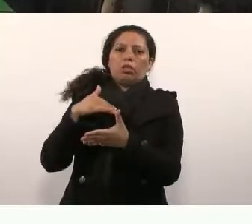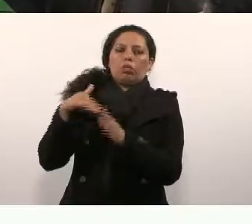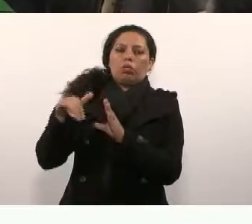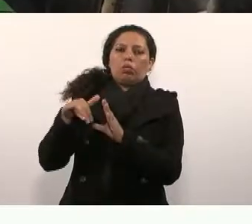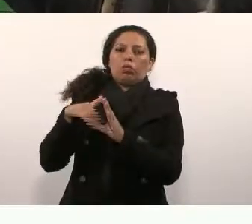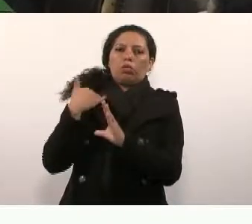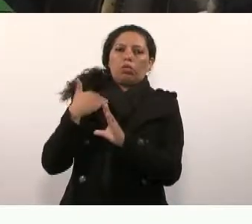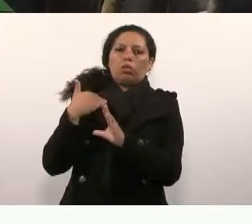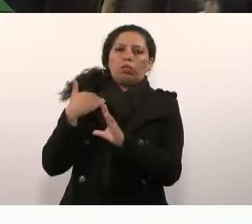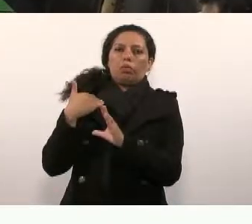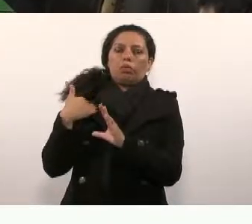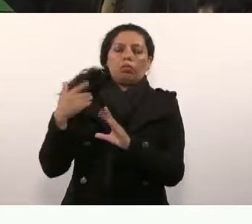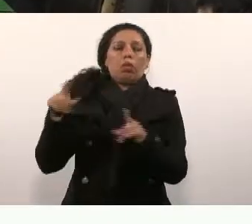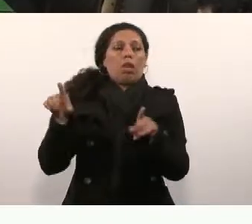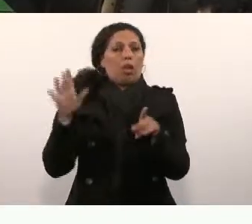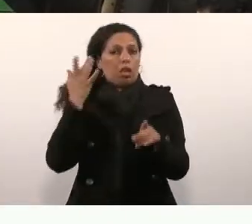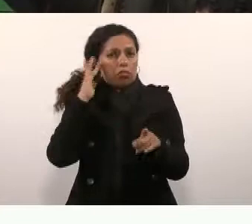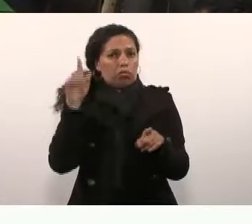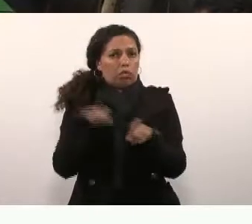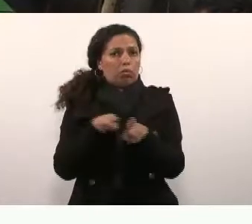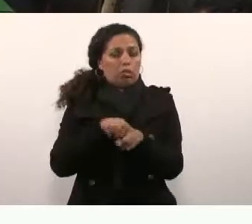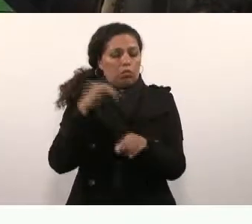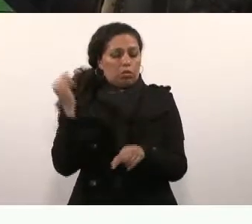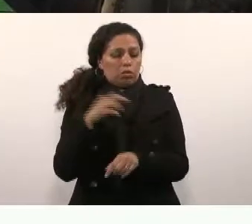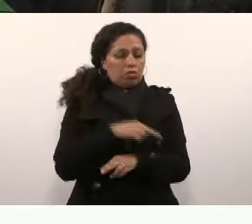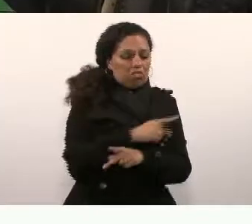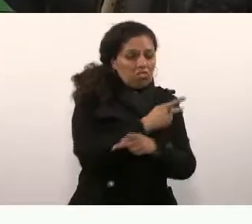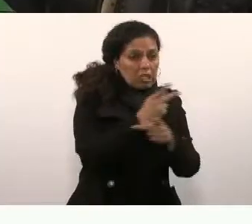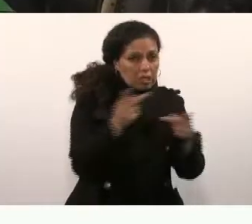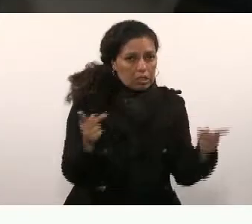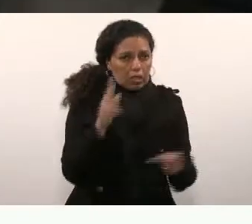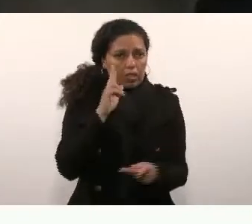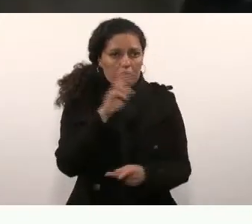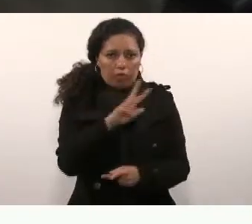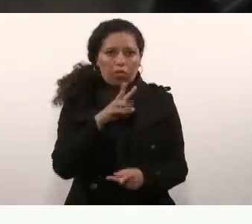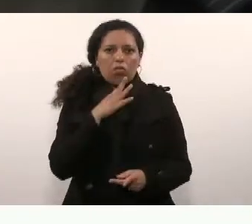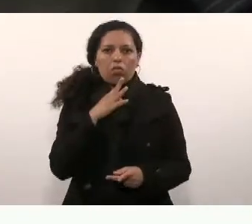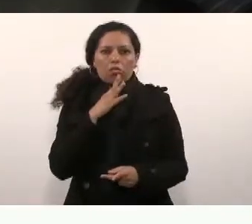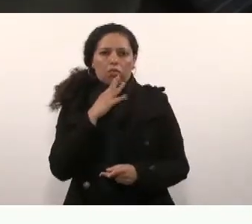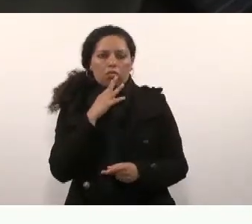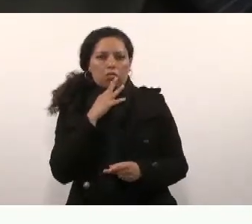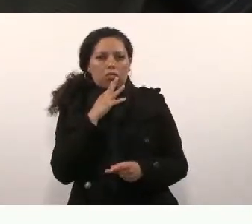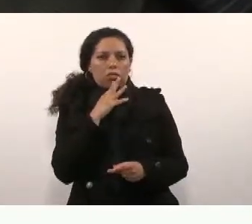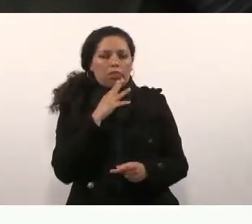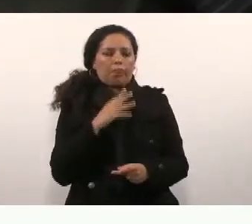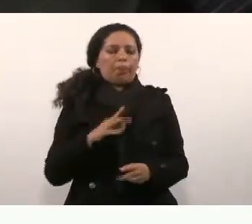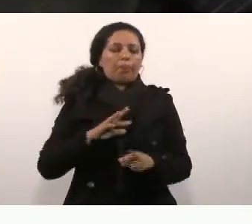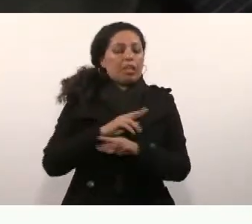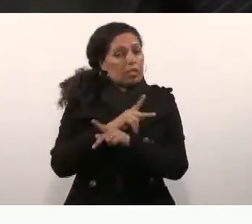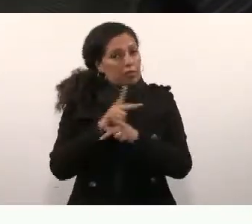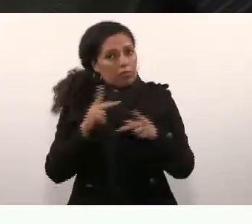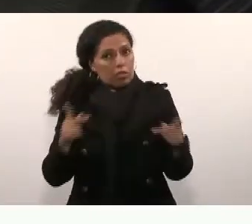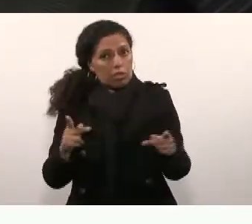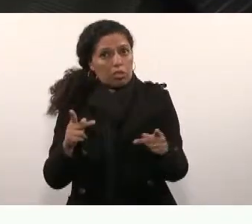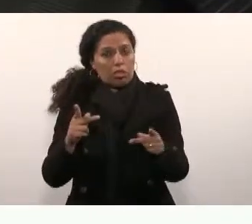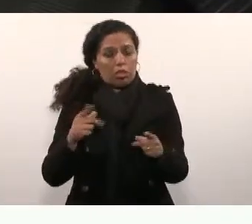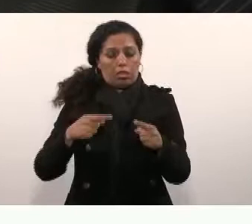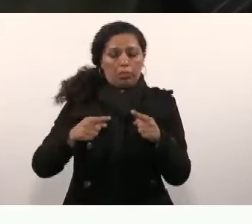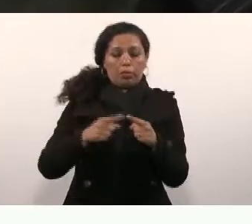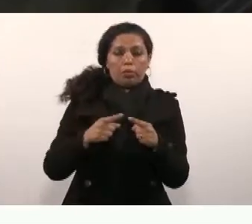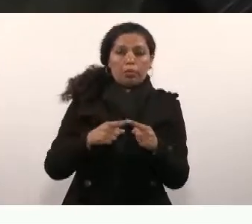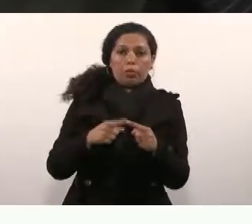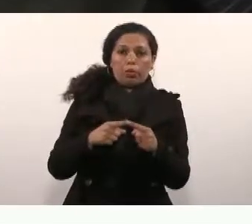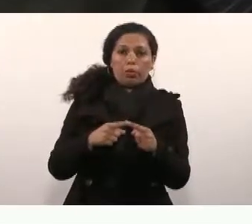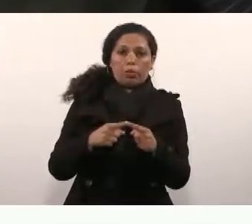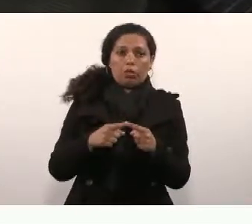E também a visita, que eu acho que isso é bem... E aí, Jair, a gente pode até pensar no escopo dessa visita, que poderiam ser de ambos. Primeiro, os